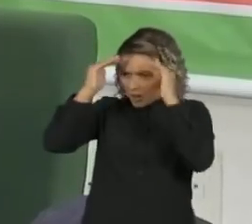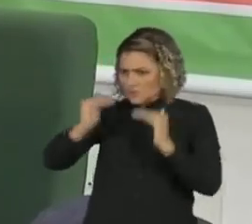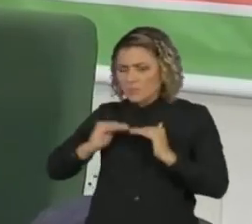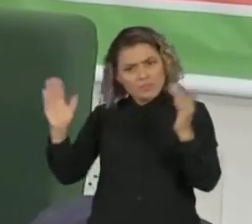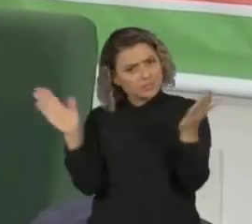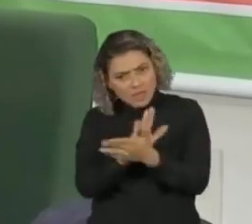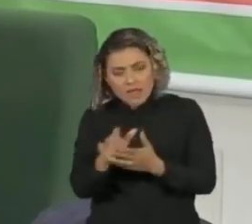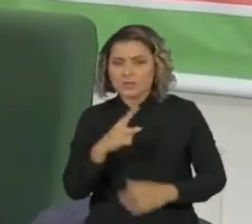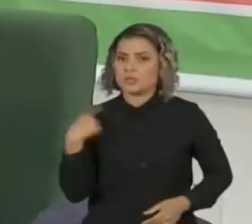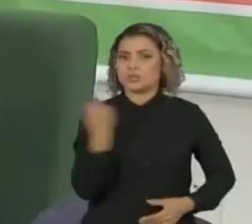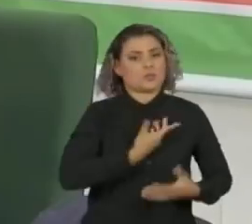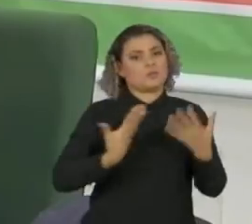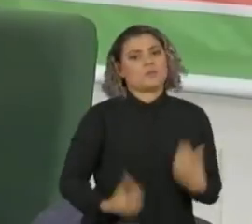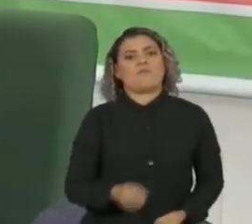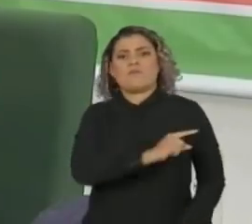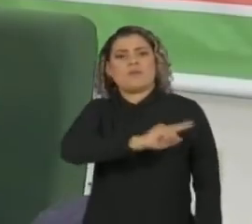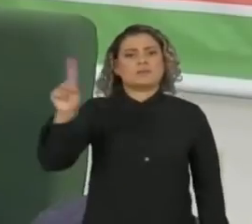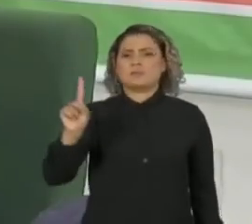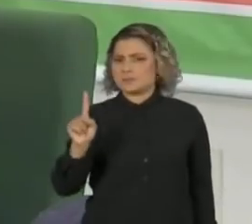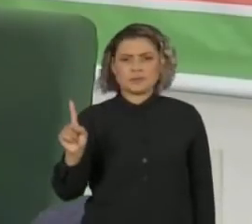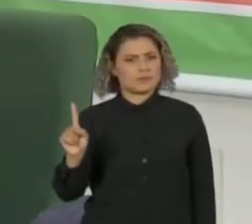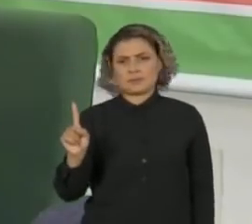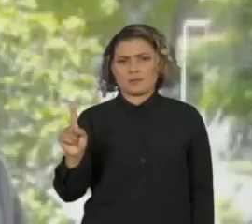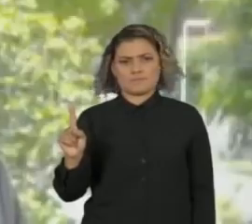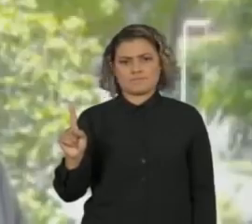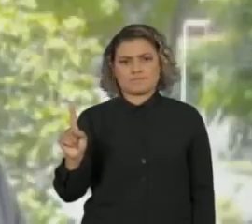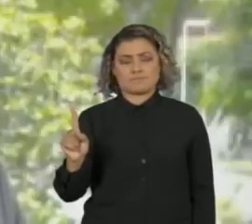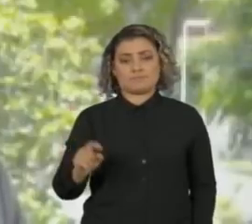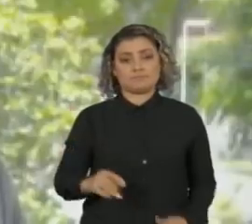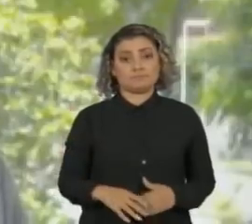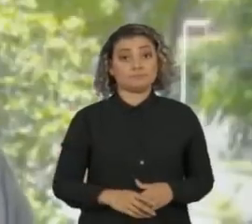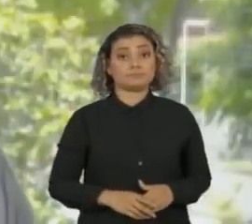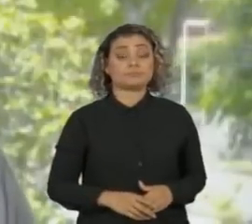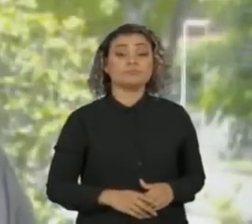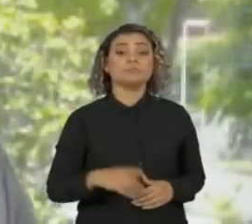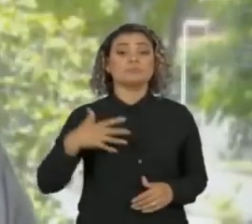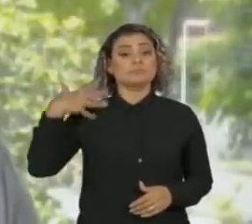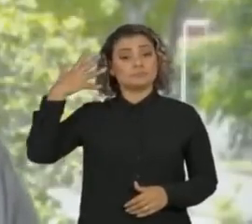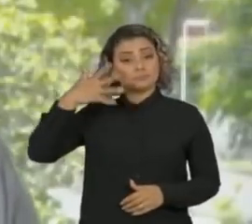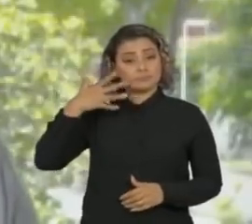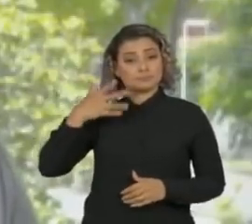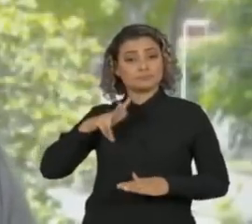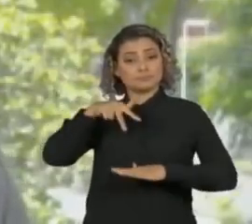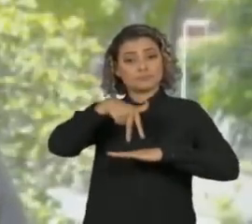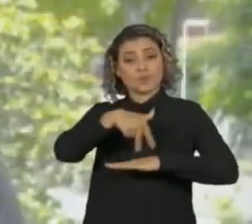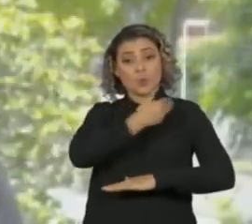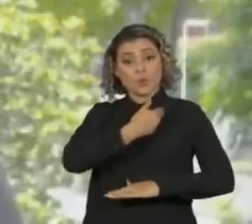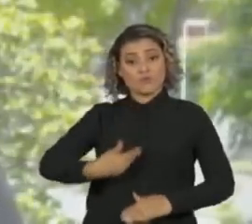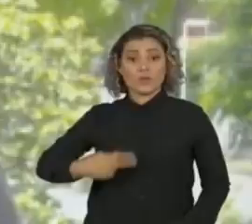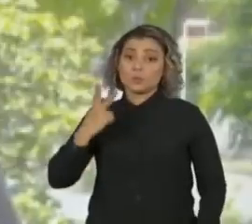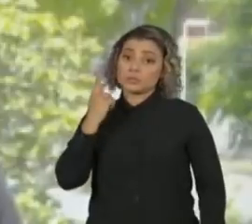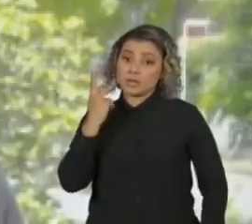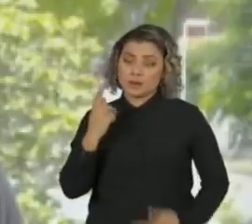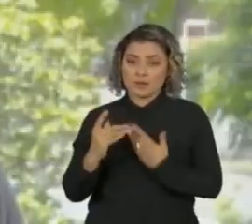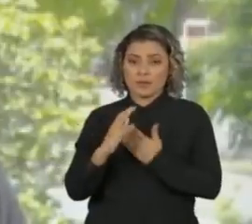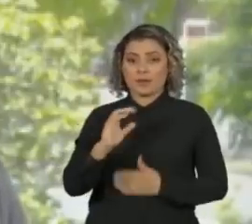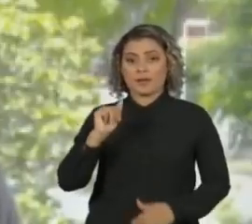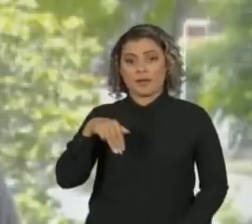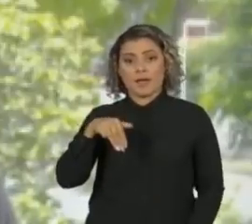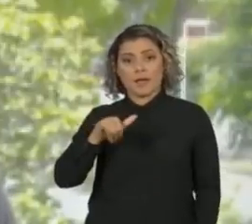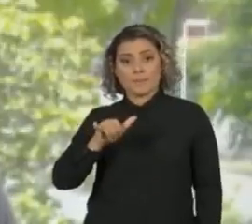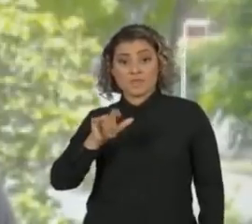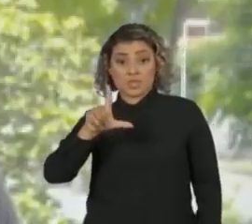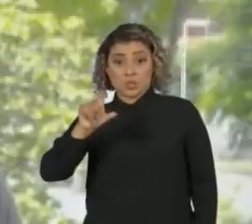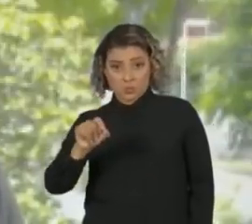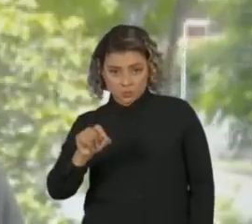e nós não toleraremos nenhuma dessas condutas. Durante pronunciamento, o governador do Ceará, Camilo Santana,